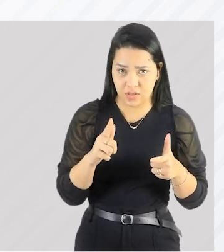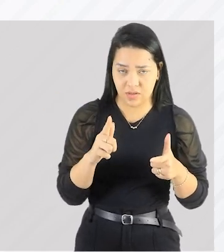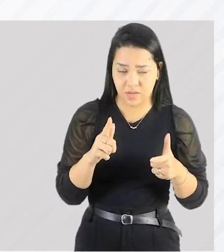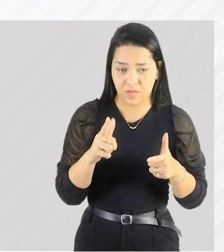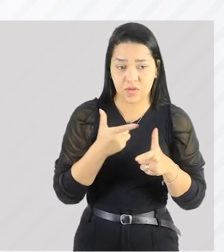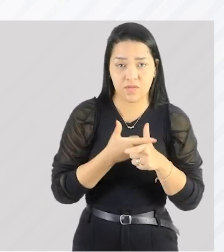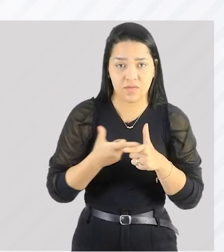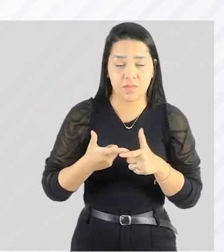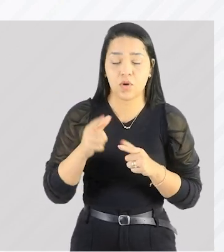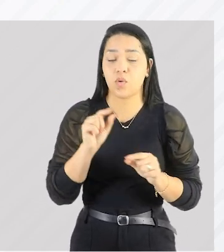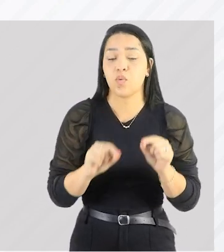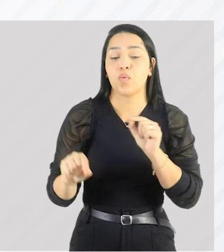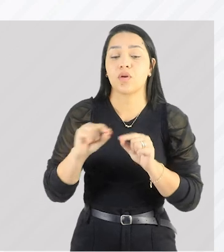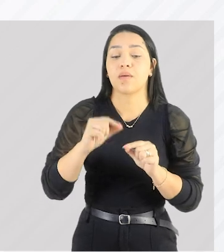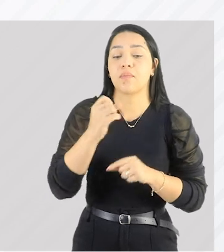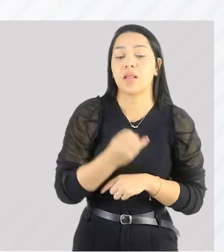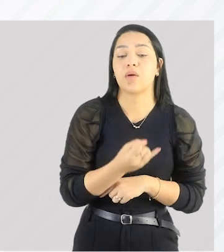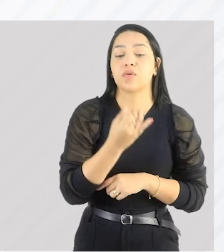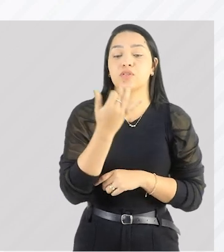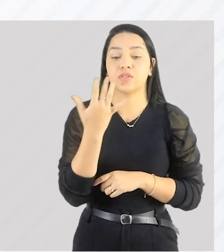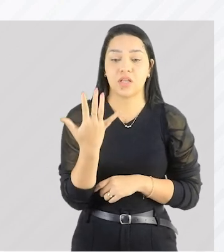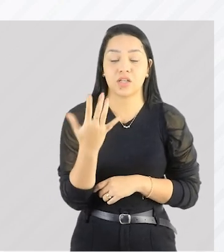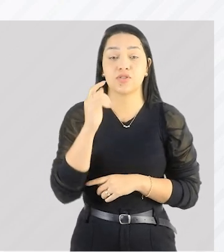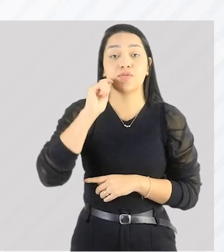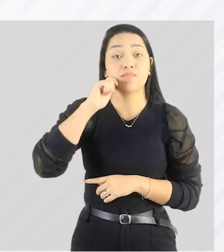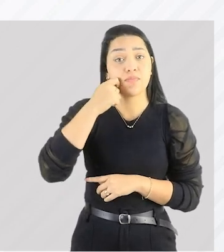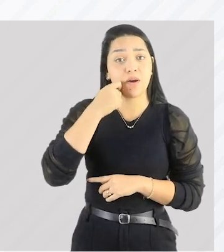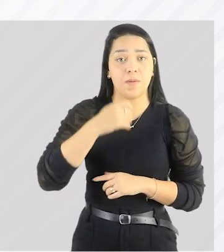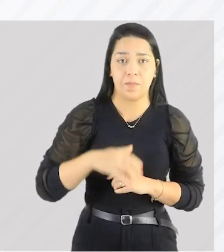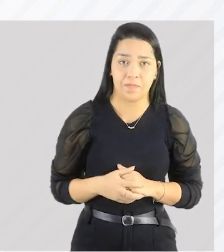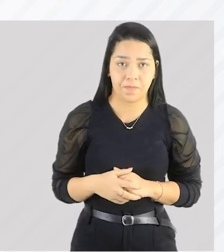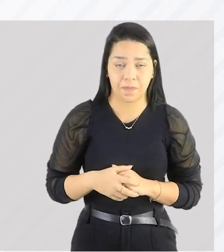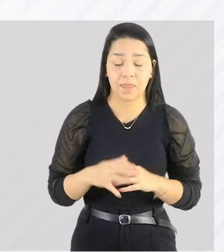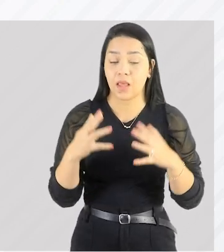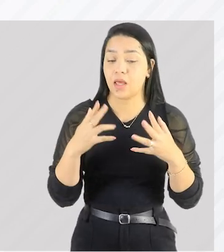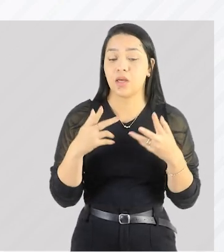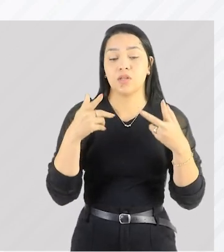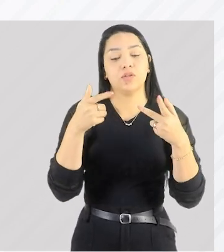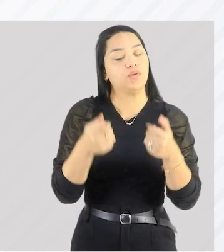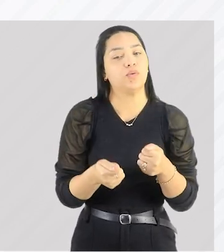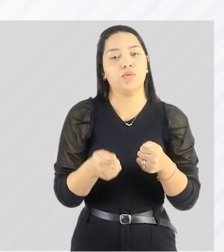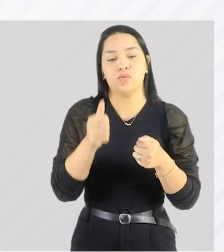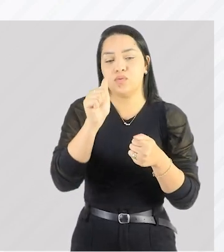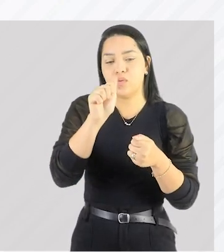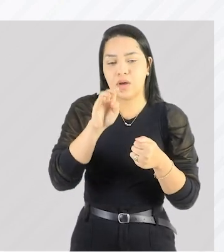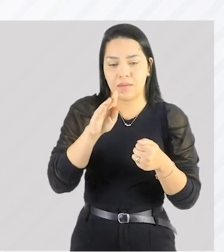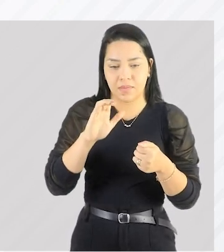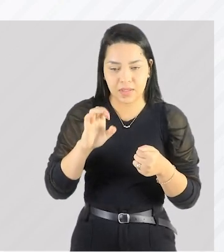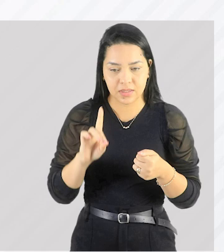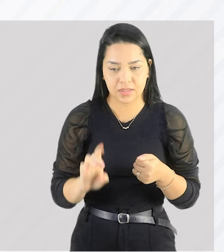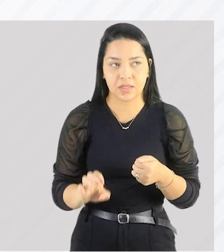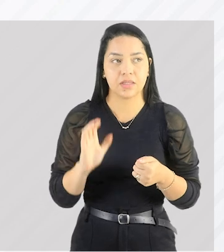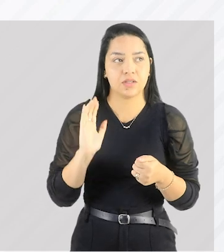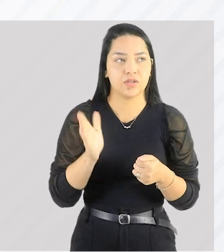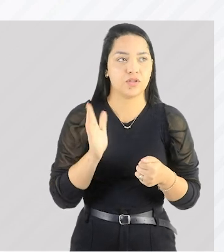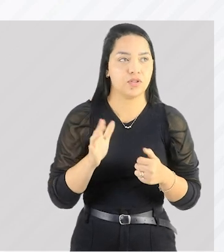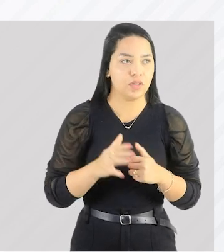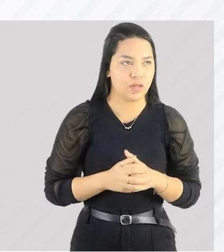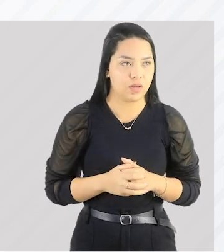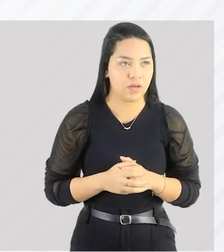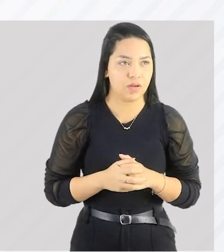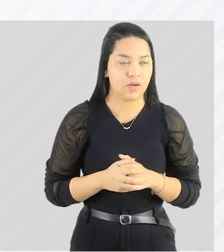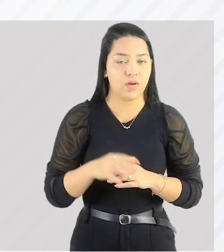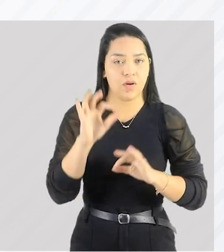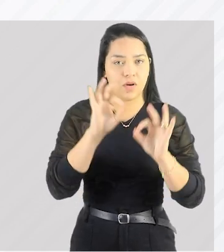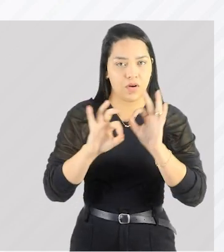de fibra pela quantidade de gramas de pão. Isso em todos os itens, tá? Então já está marcado aqui, ó, já